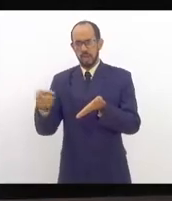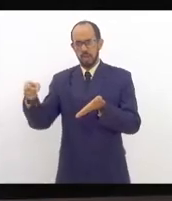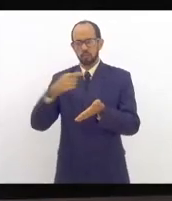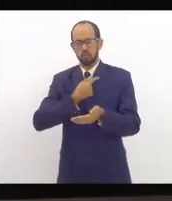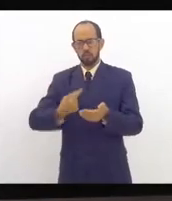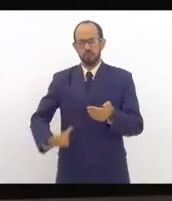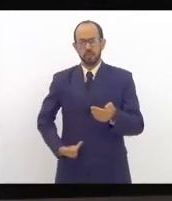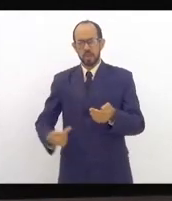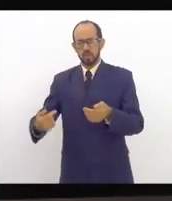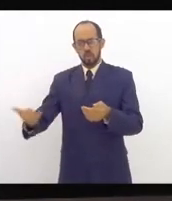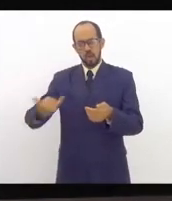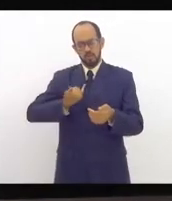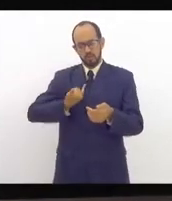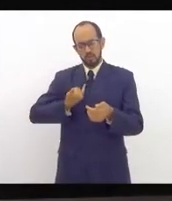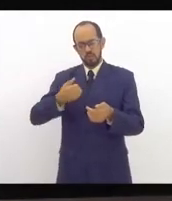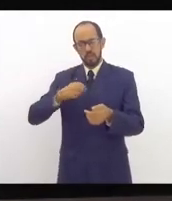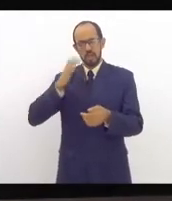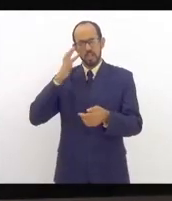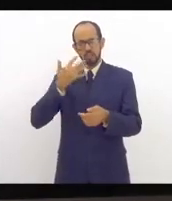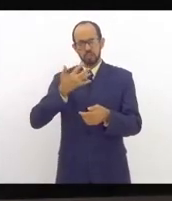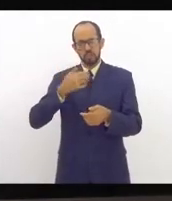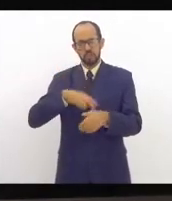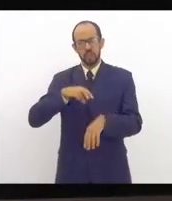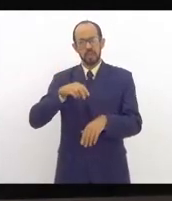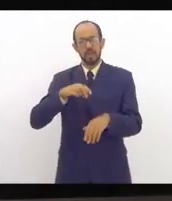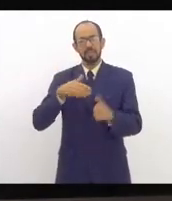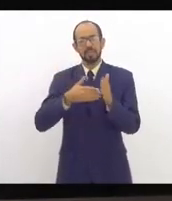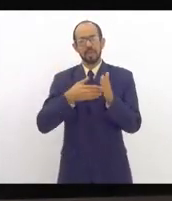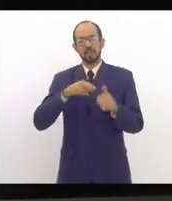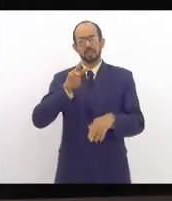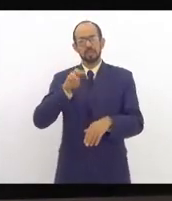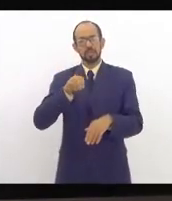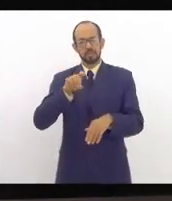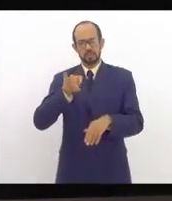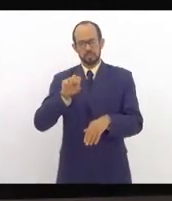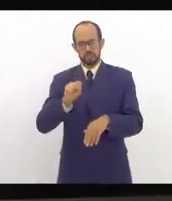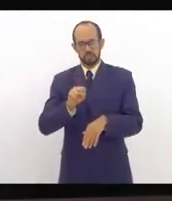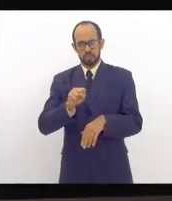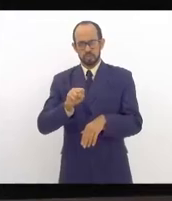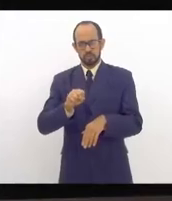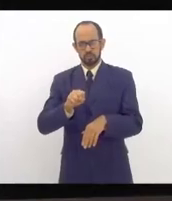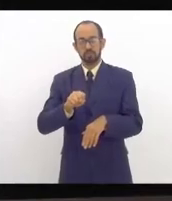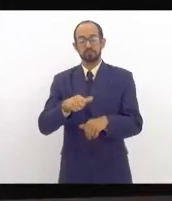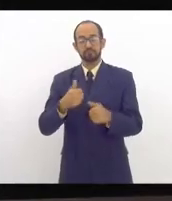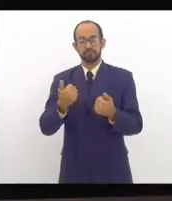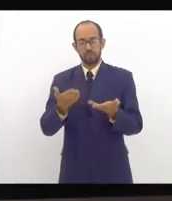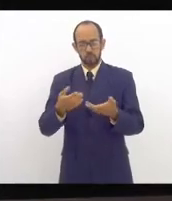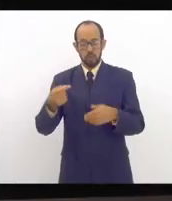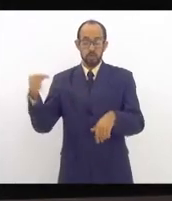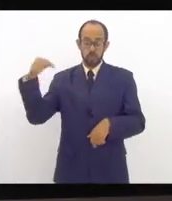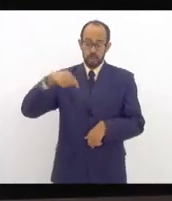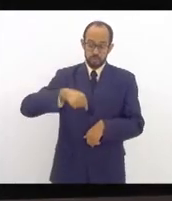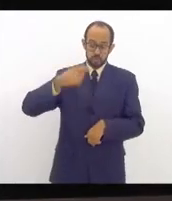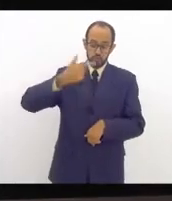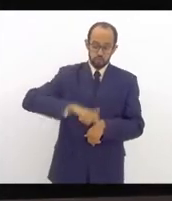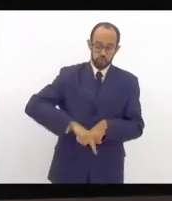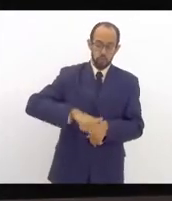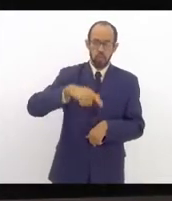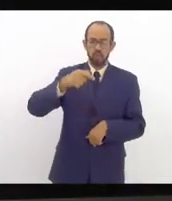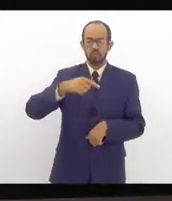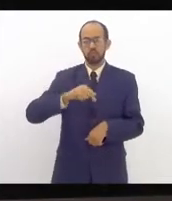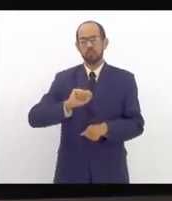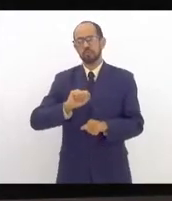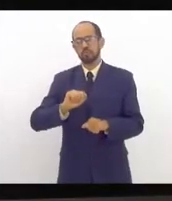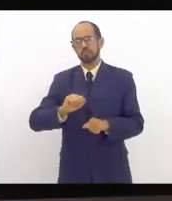governador disse que iria resolver em menos de 30 dias pois bem mais uma vez estou aqui na Tribuna gostei que